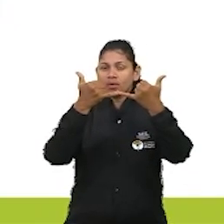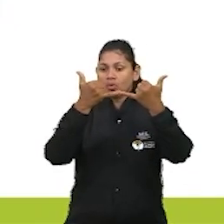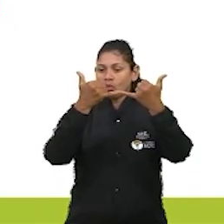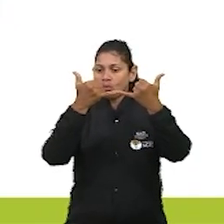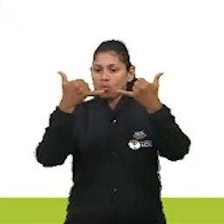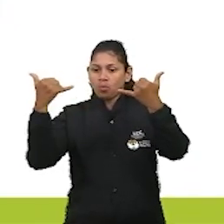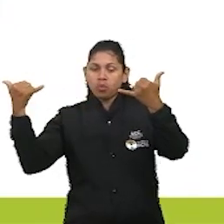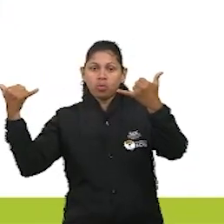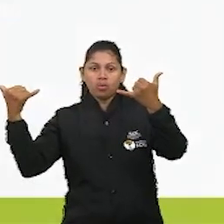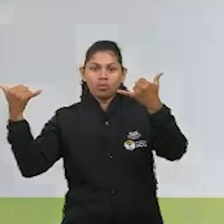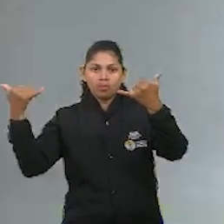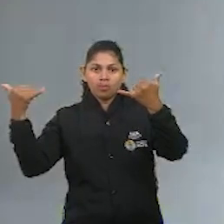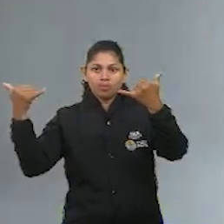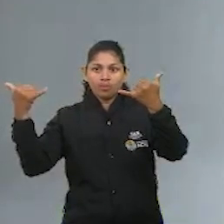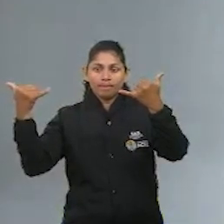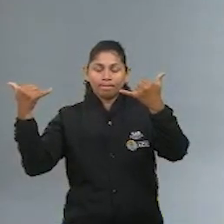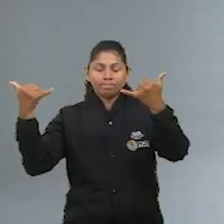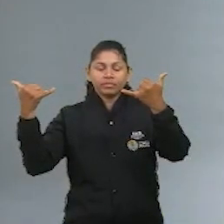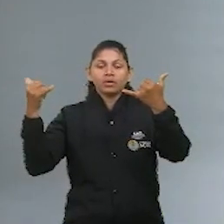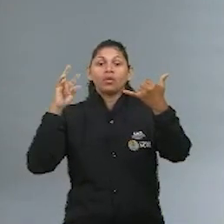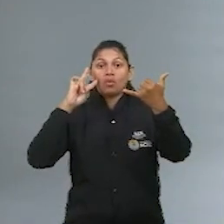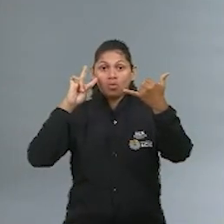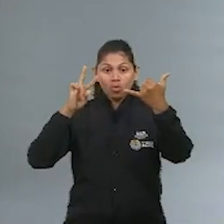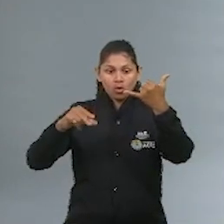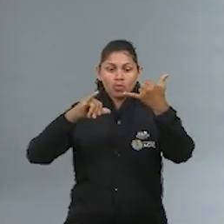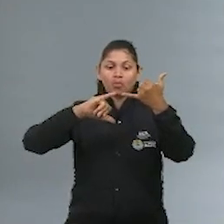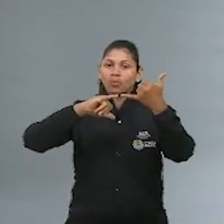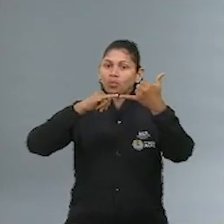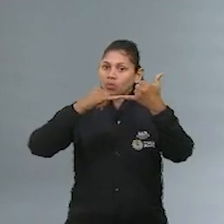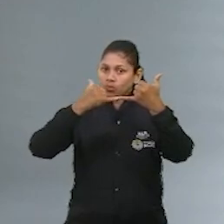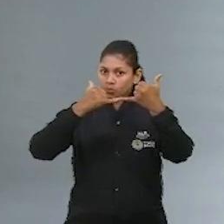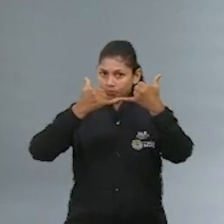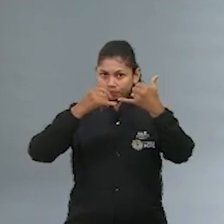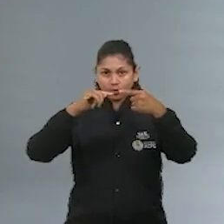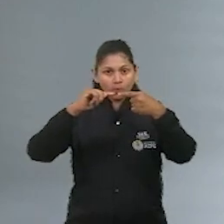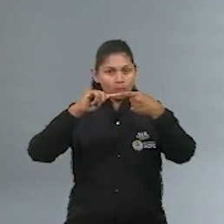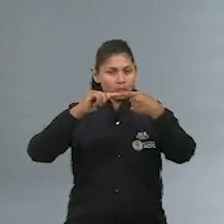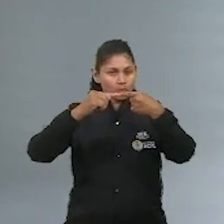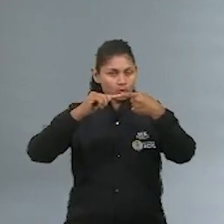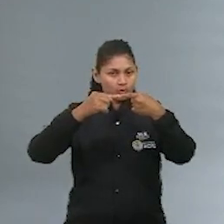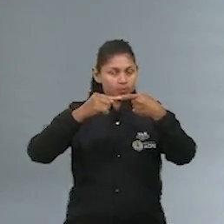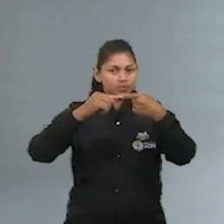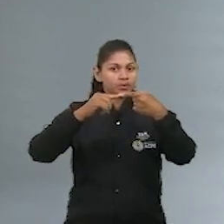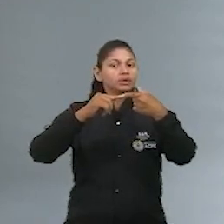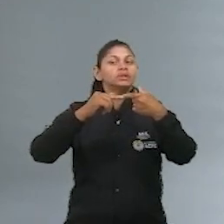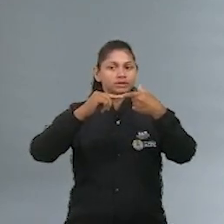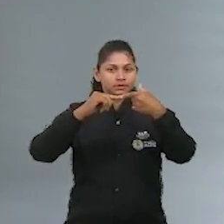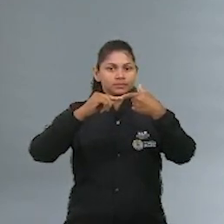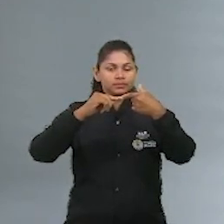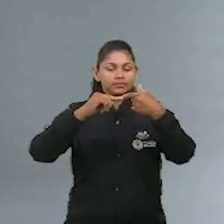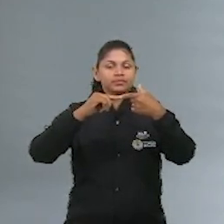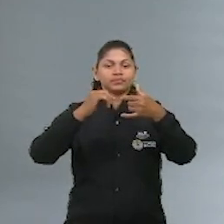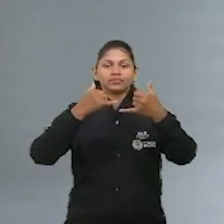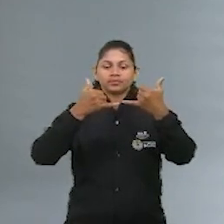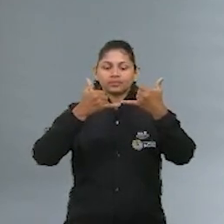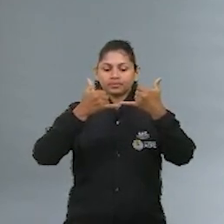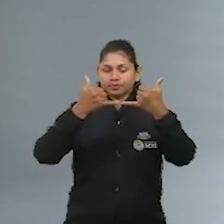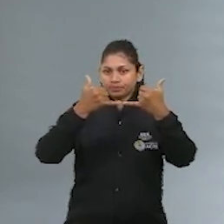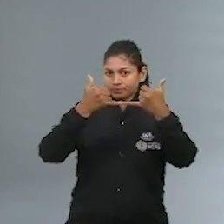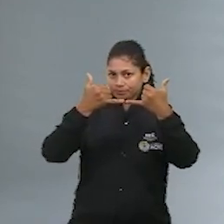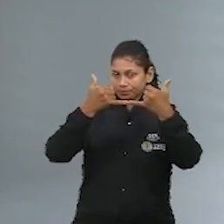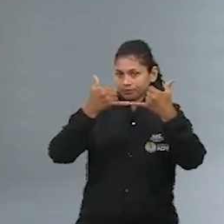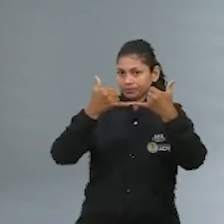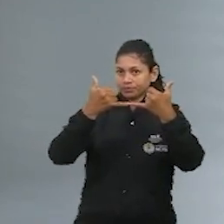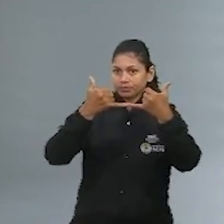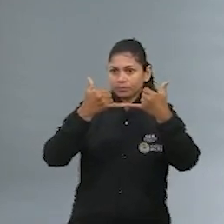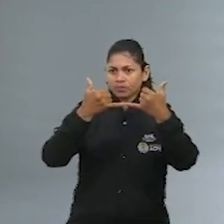isso? Eu tenho que olhar para onde tem o nó, né? Eu tenho aqui o nó A e o nó B, que a gente já identificou. Então, como é que eu vou